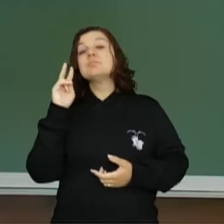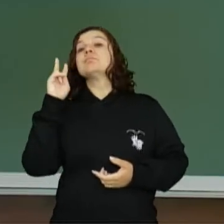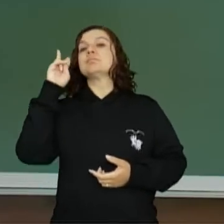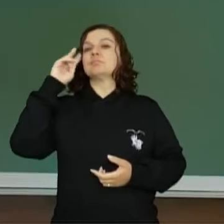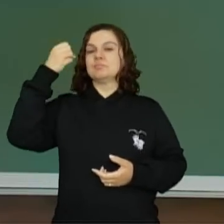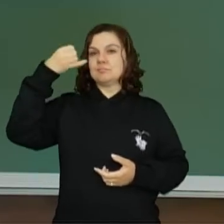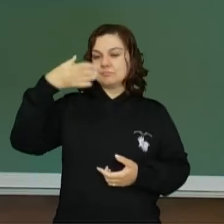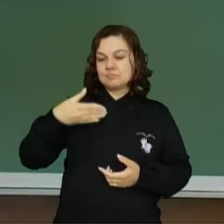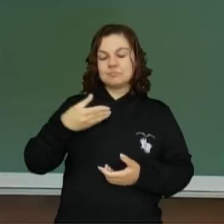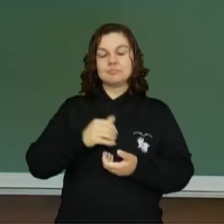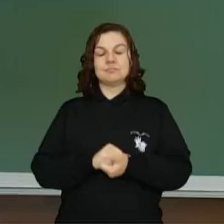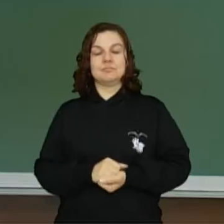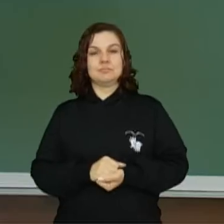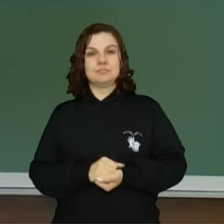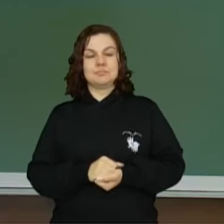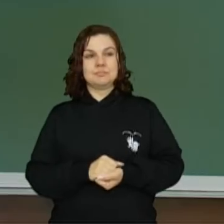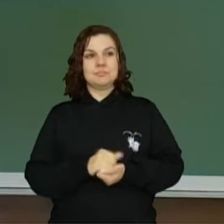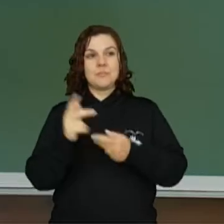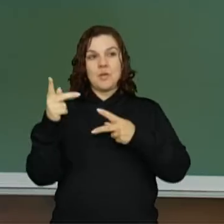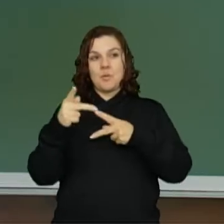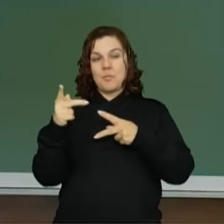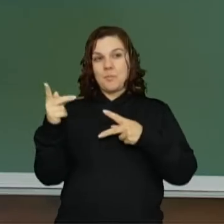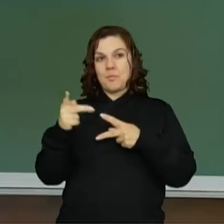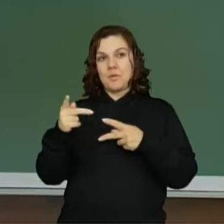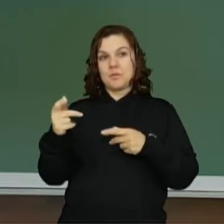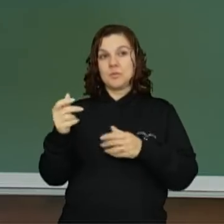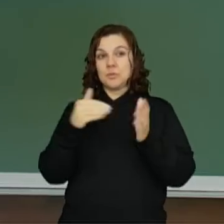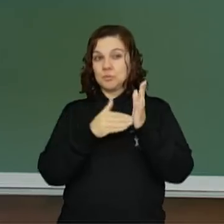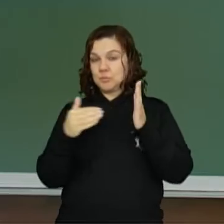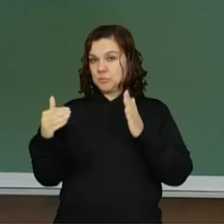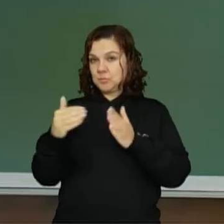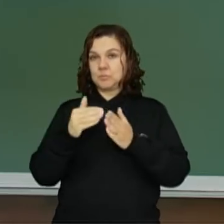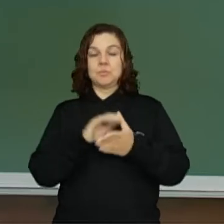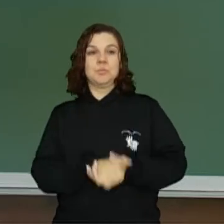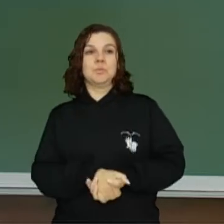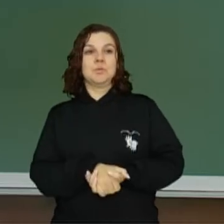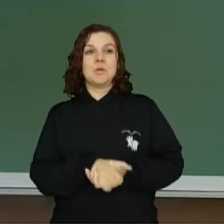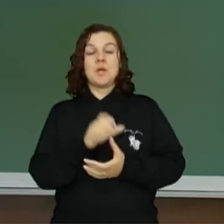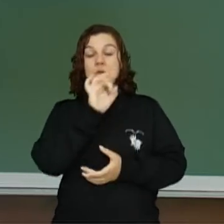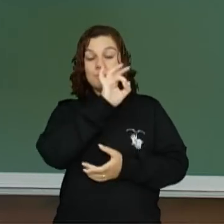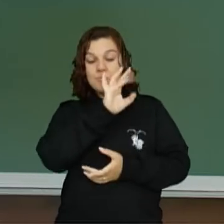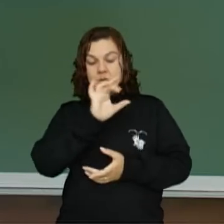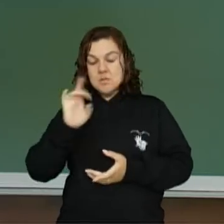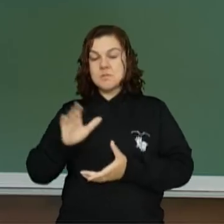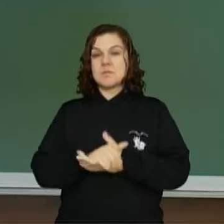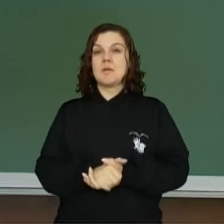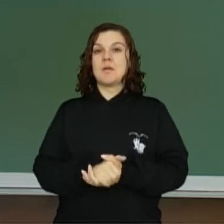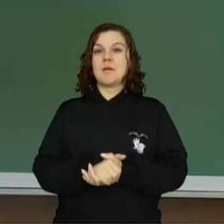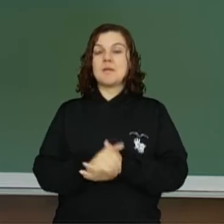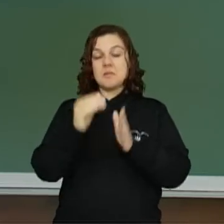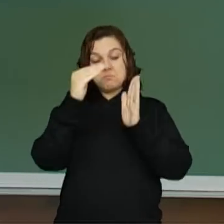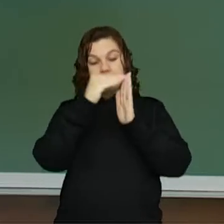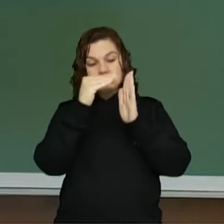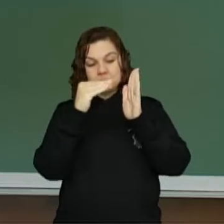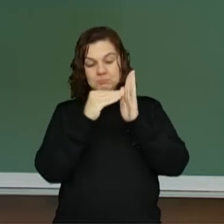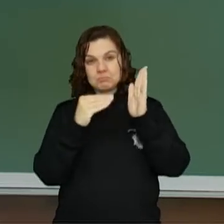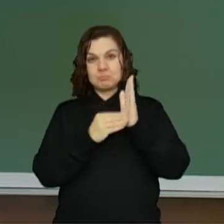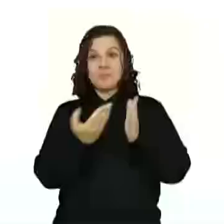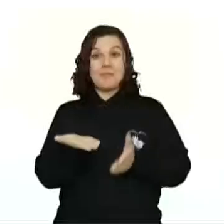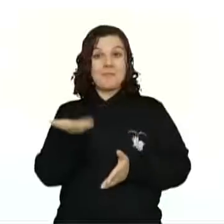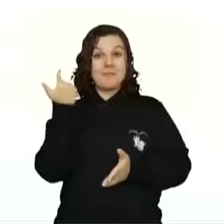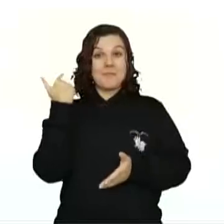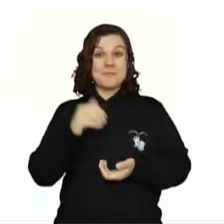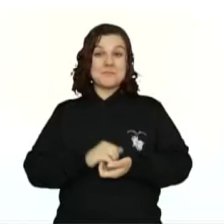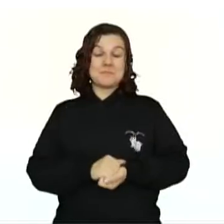recapitulativo, marcado pelo pronome indefinido, tudo. O especificativo, que especifica. Vamos